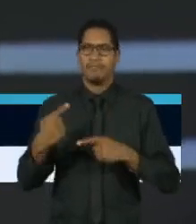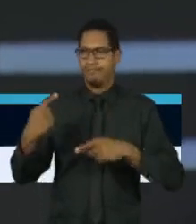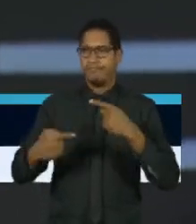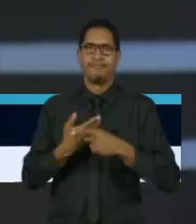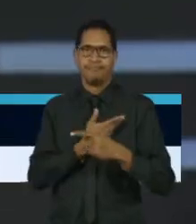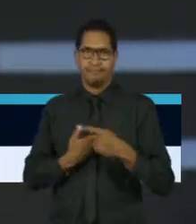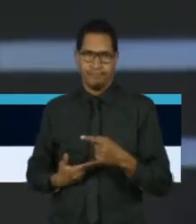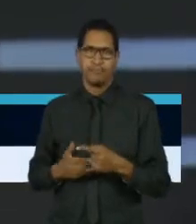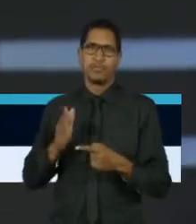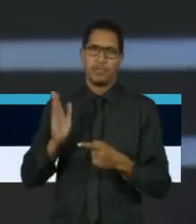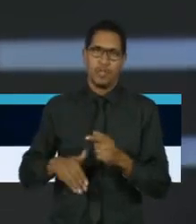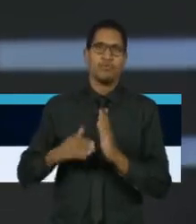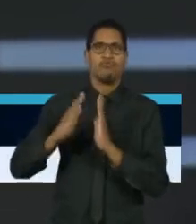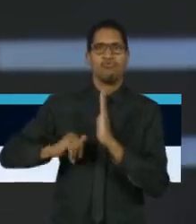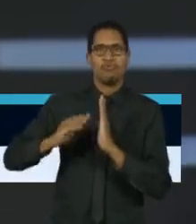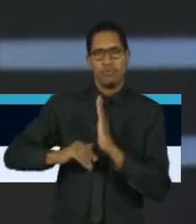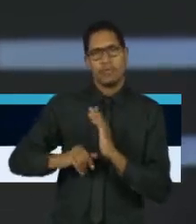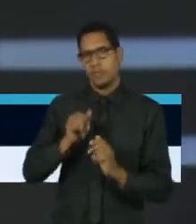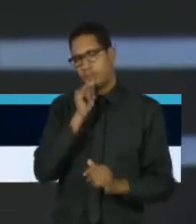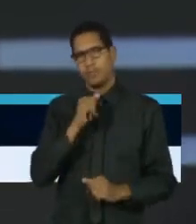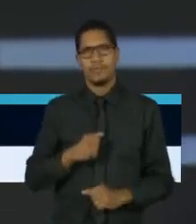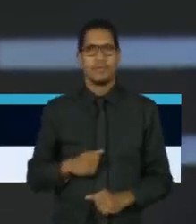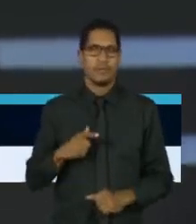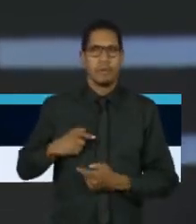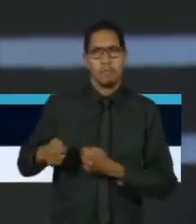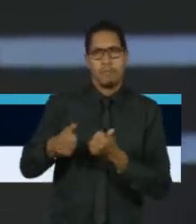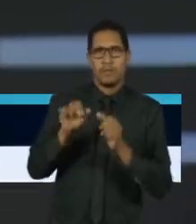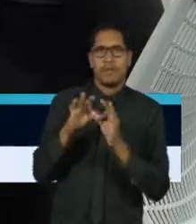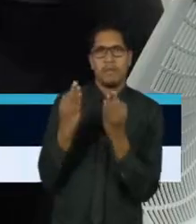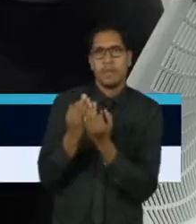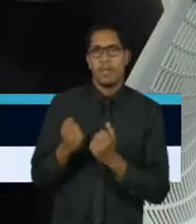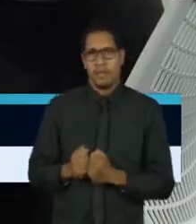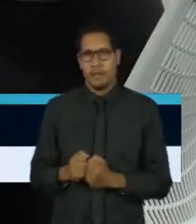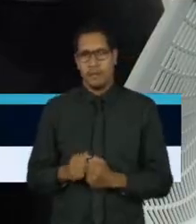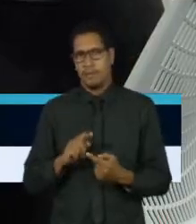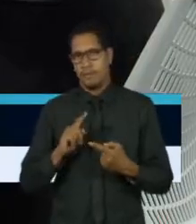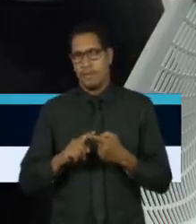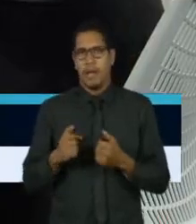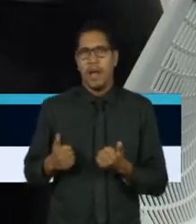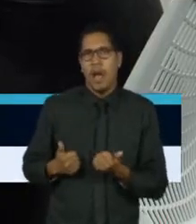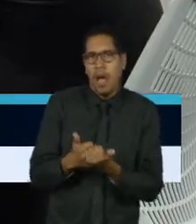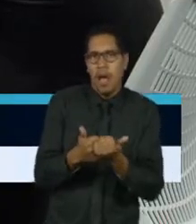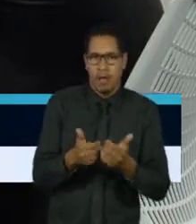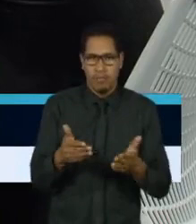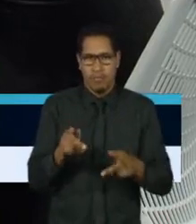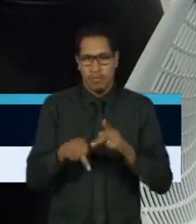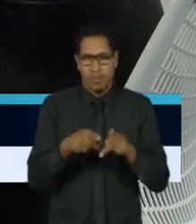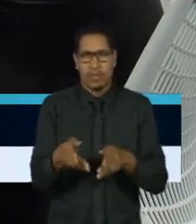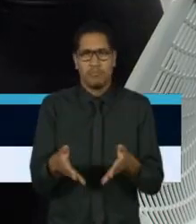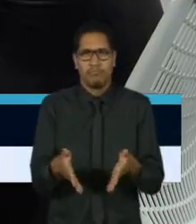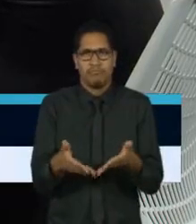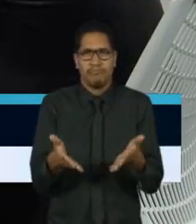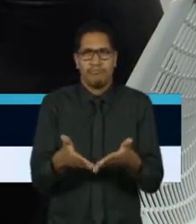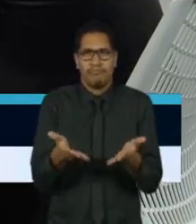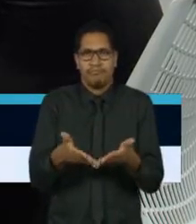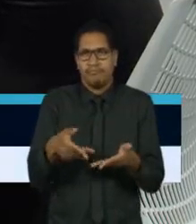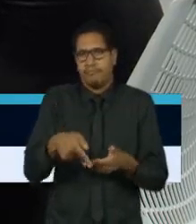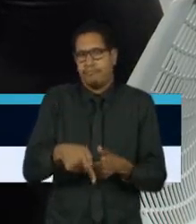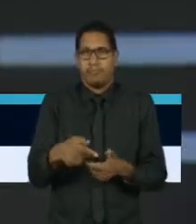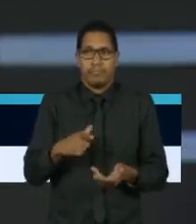Políticas como Bolsa Família, políticas de auxílio às populações vulneráveis